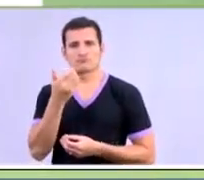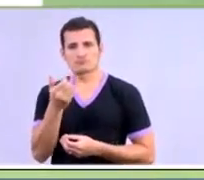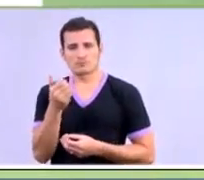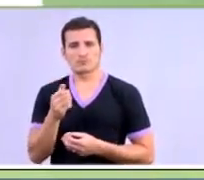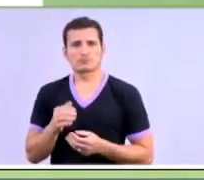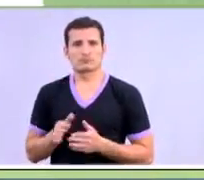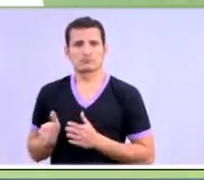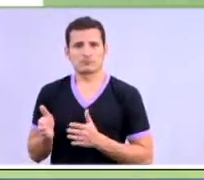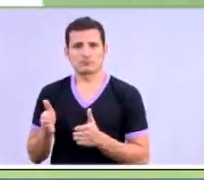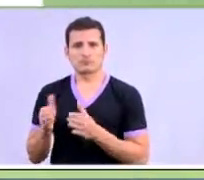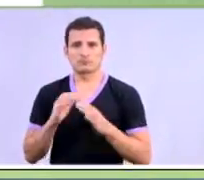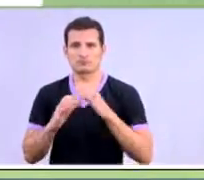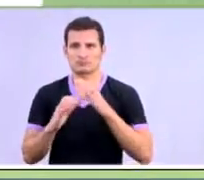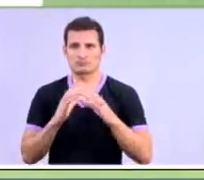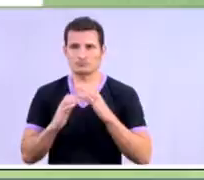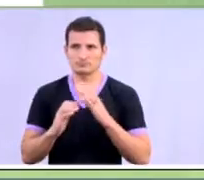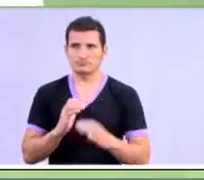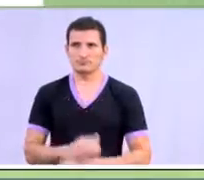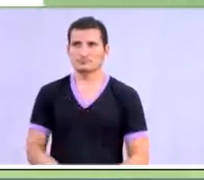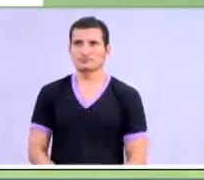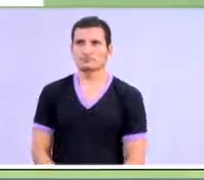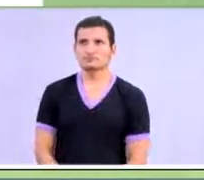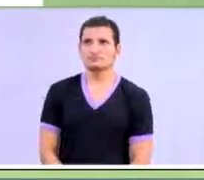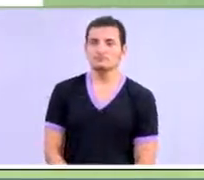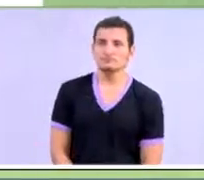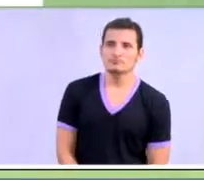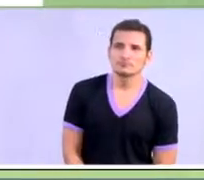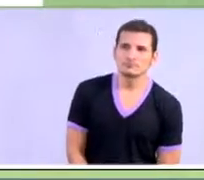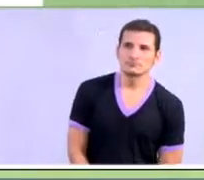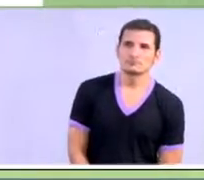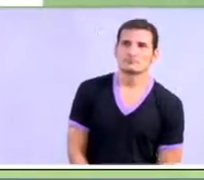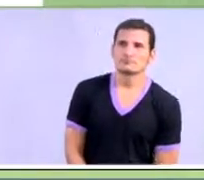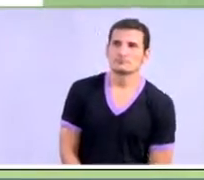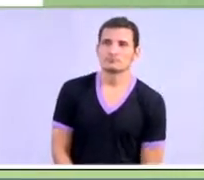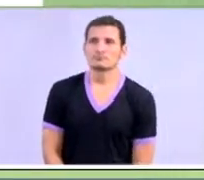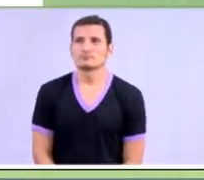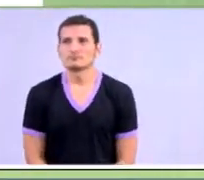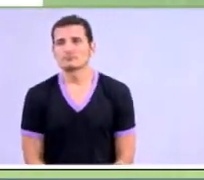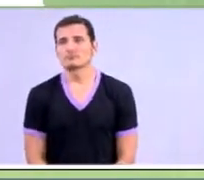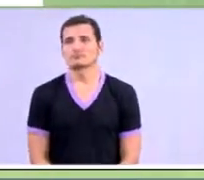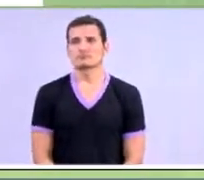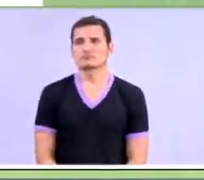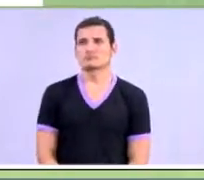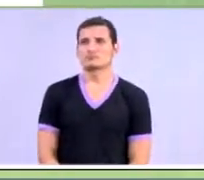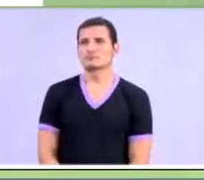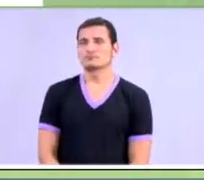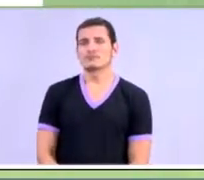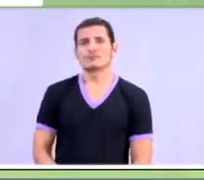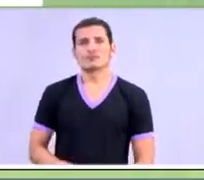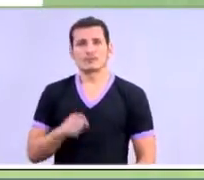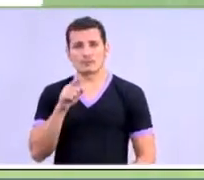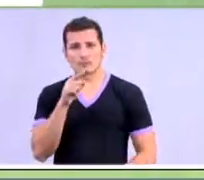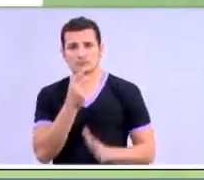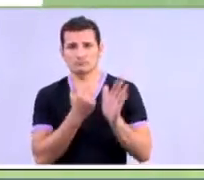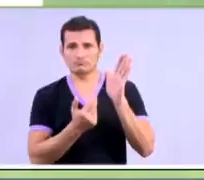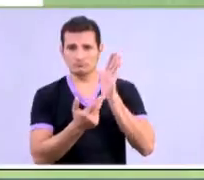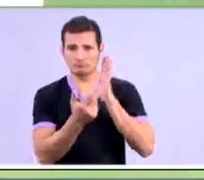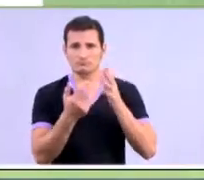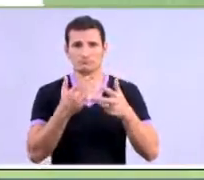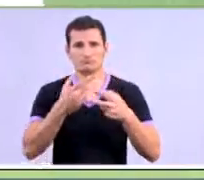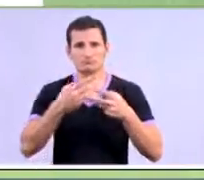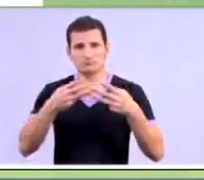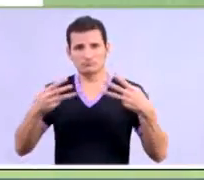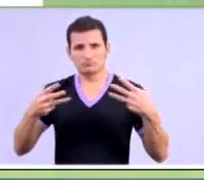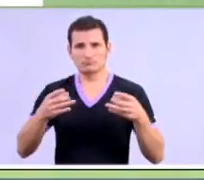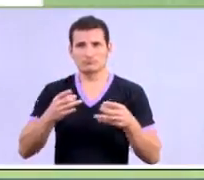comunicação. E aí, a gente mostra aqui, por exemplo, já uma situação de uma rede mais